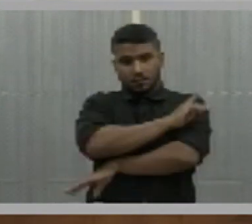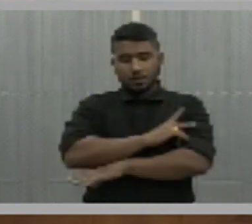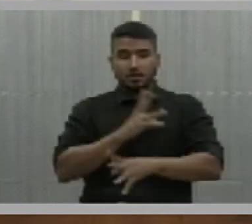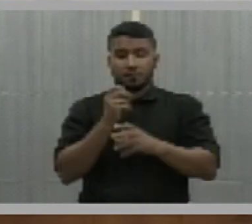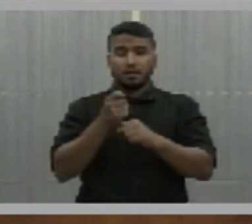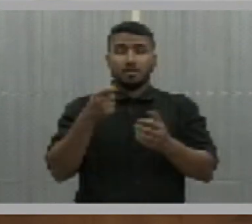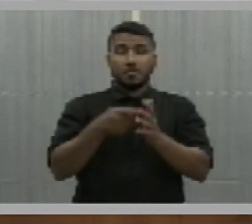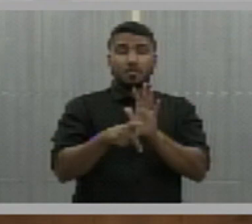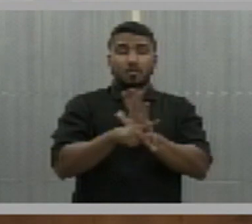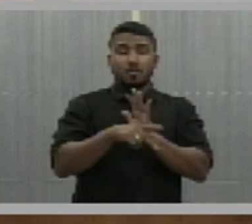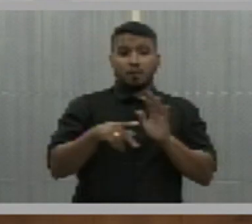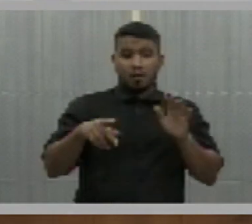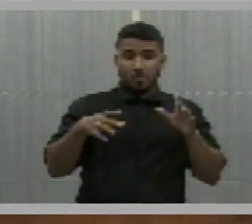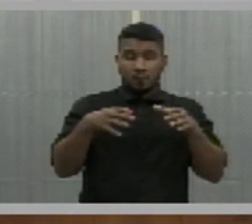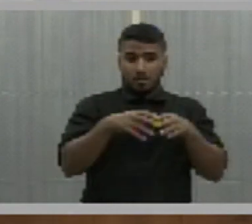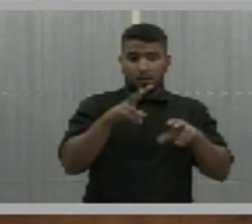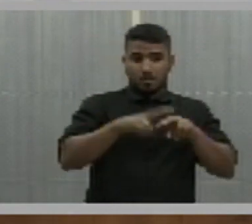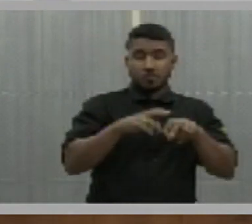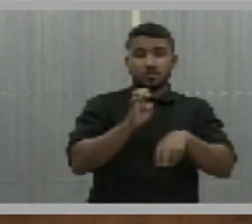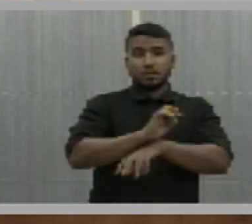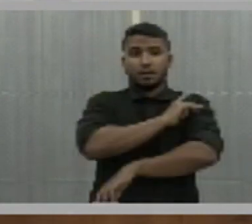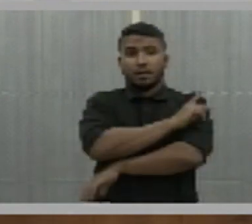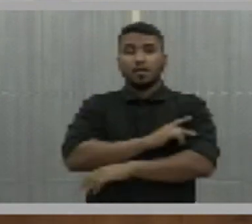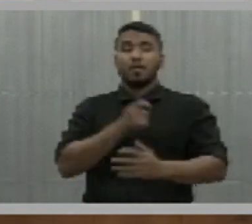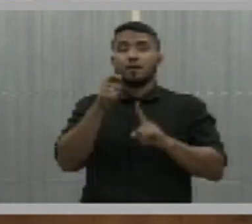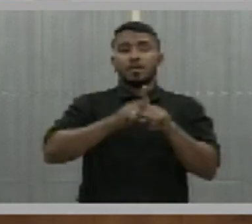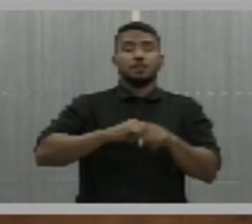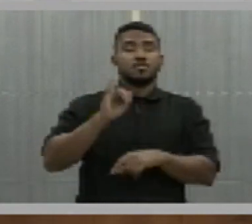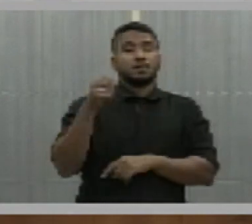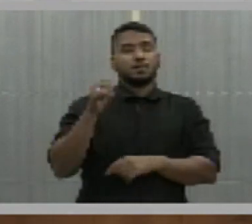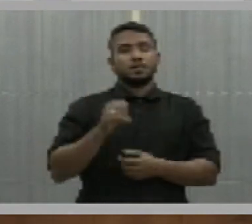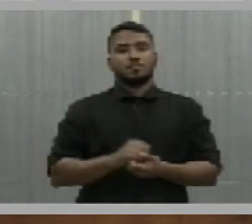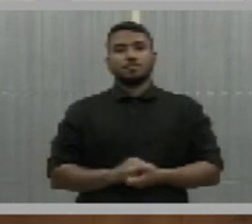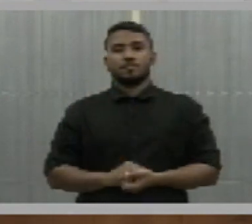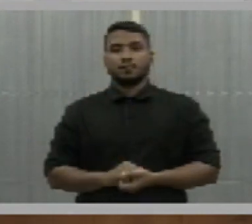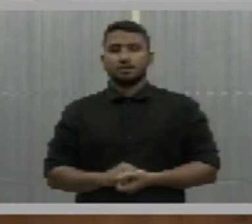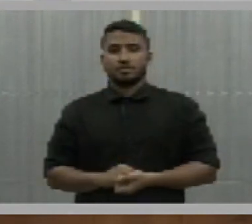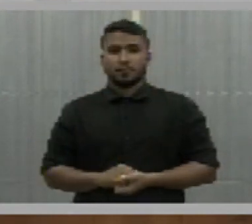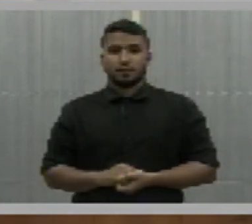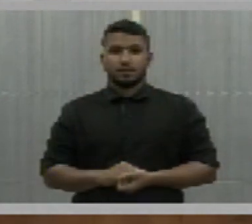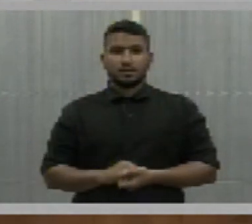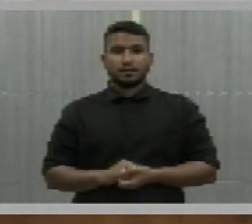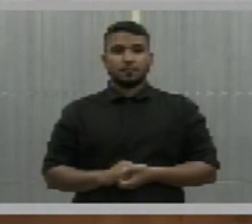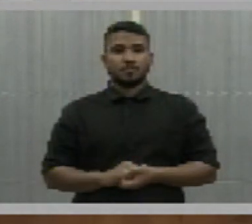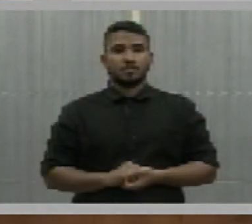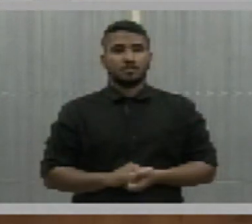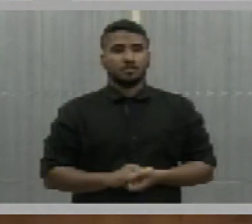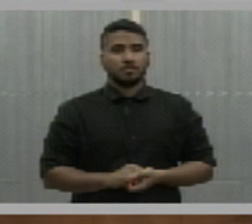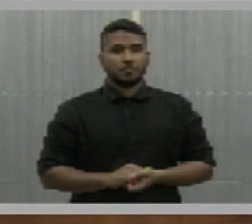Prestação de contas do Fundo Penitenciário do Estado do Piauí, referente ao mês de janeiro.